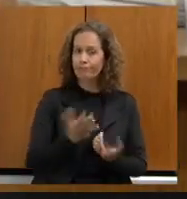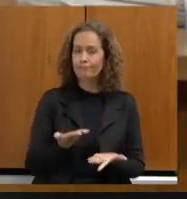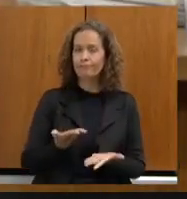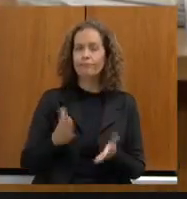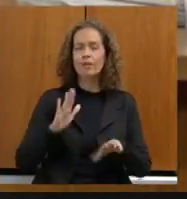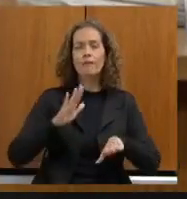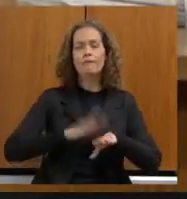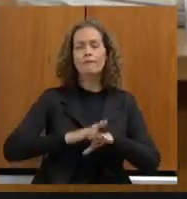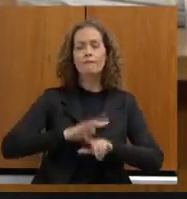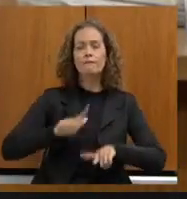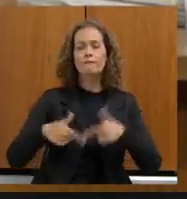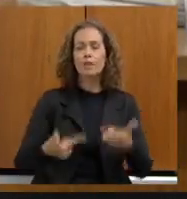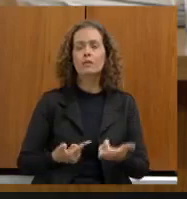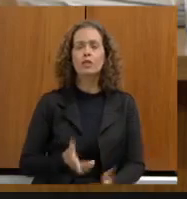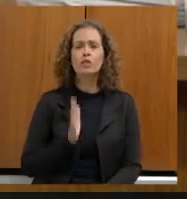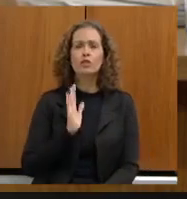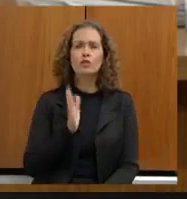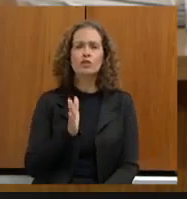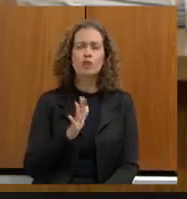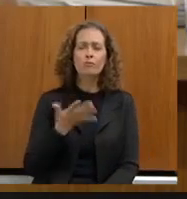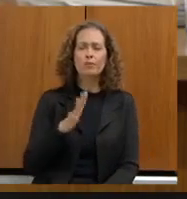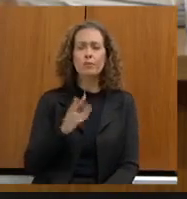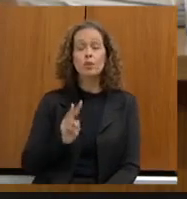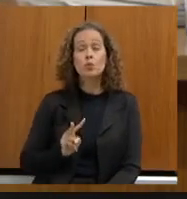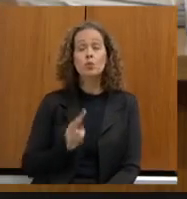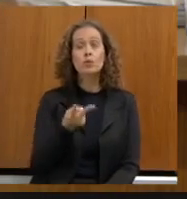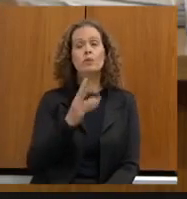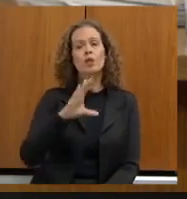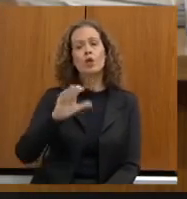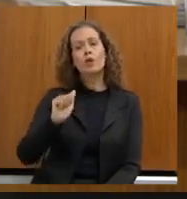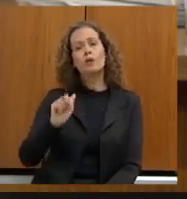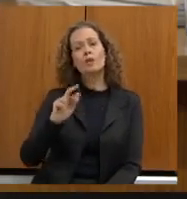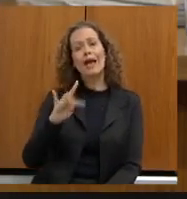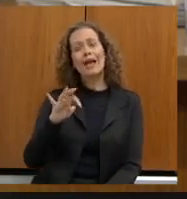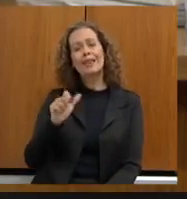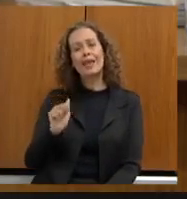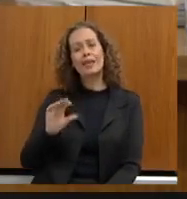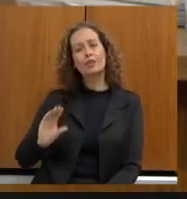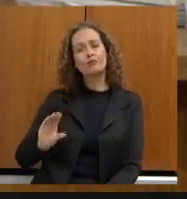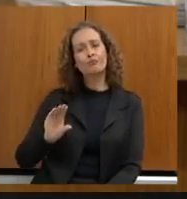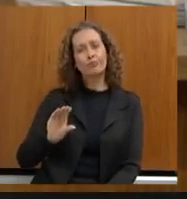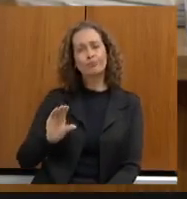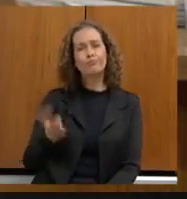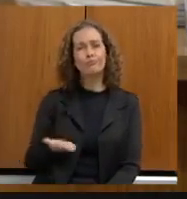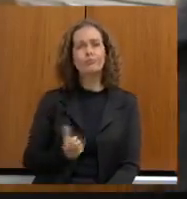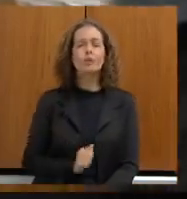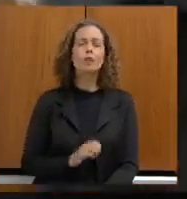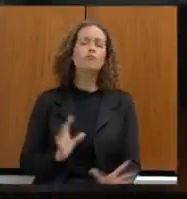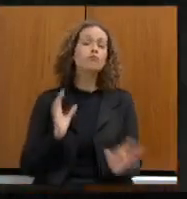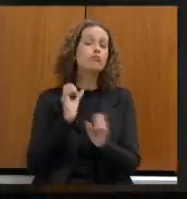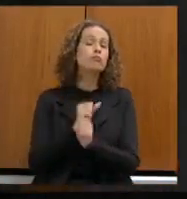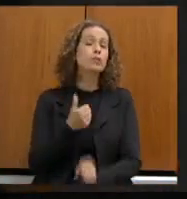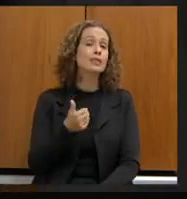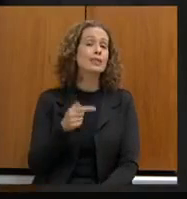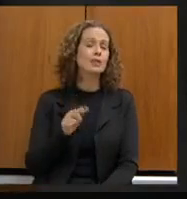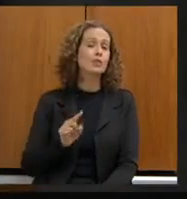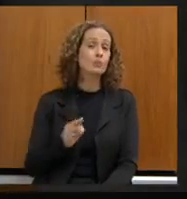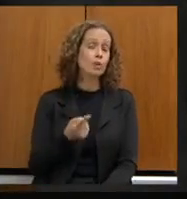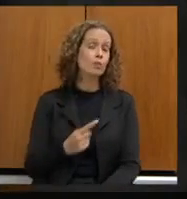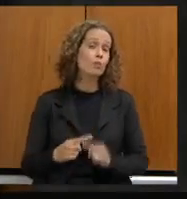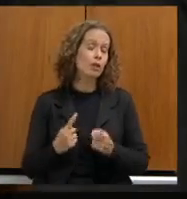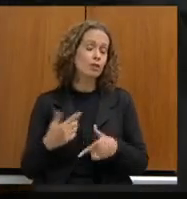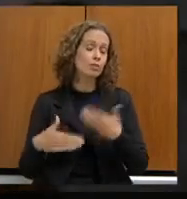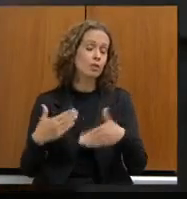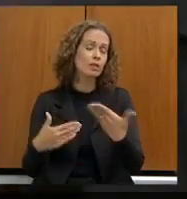já emitimos aproximadamente duas mil carteiras a universo muito grande policiais canais são 17 mil mas o processo